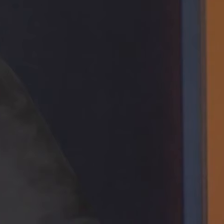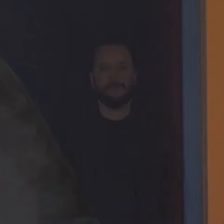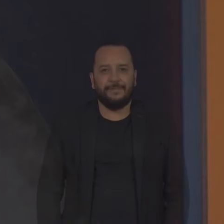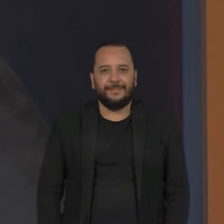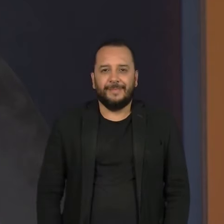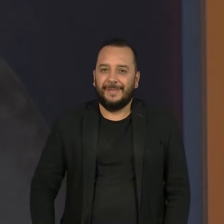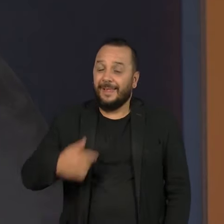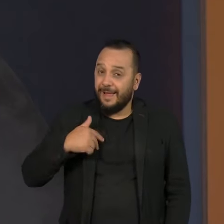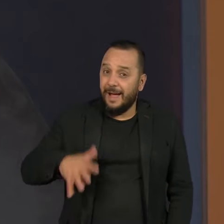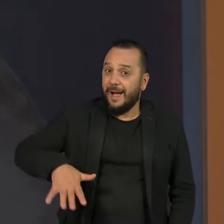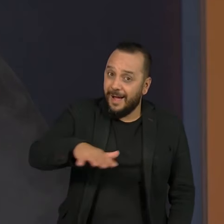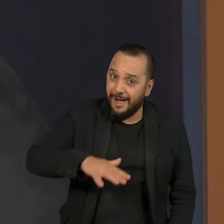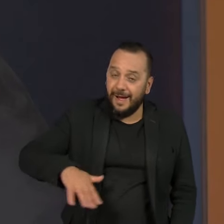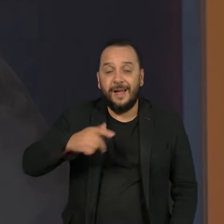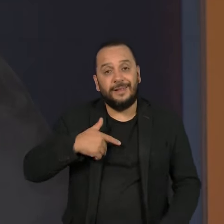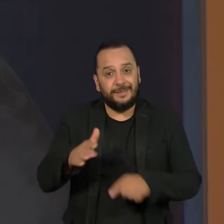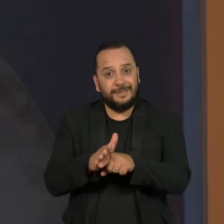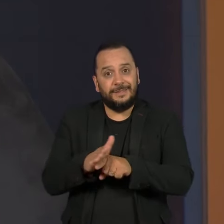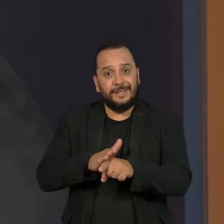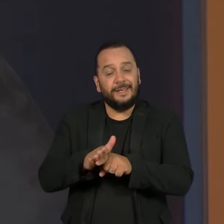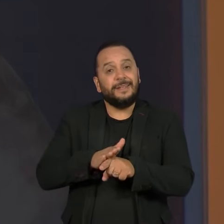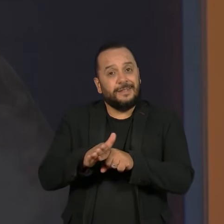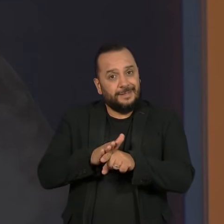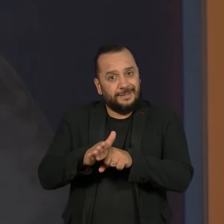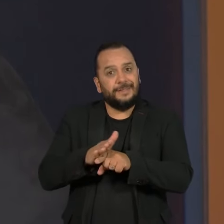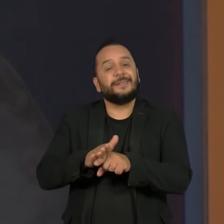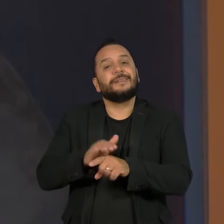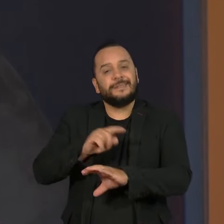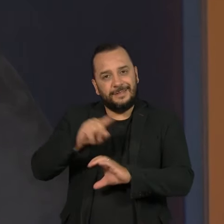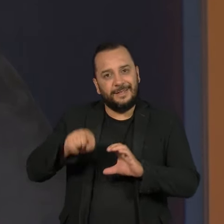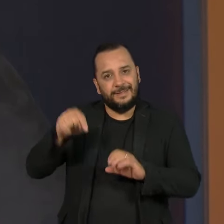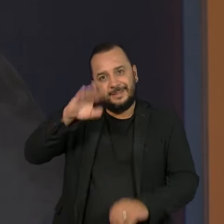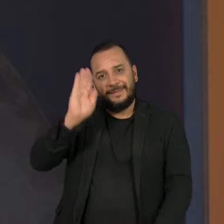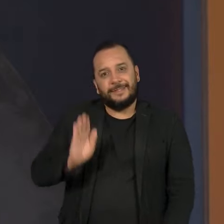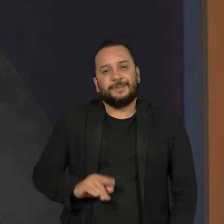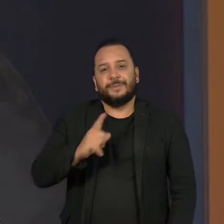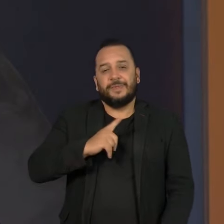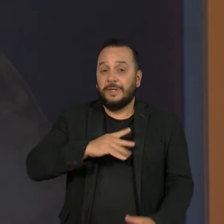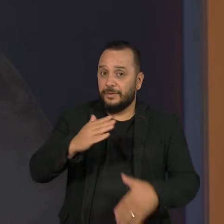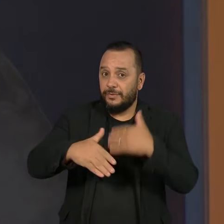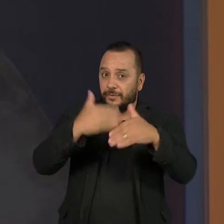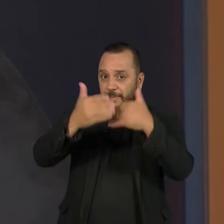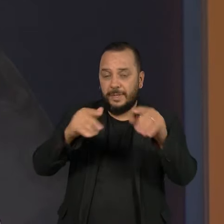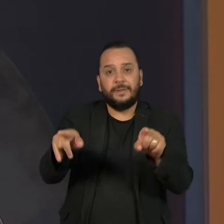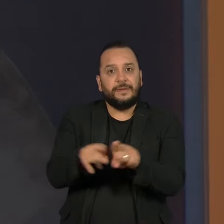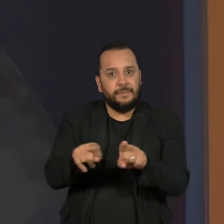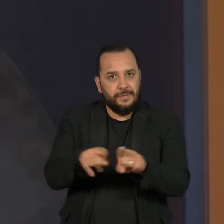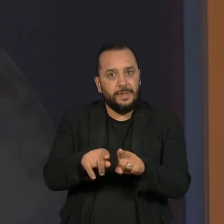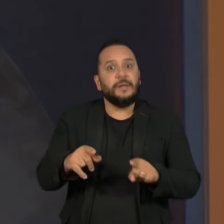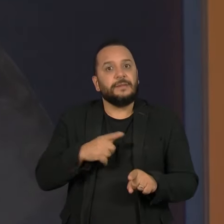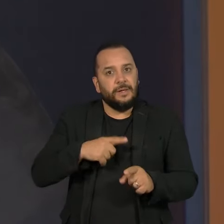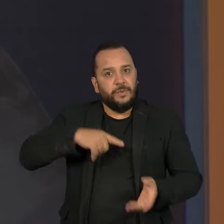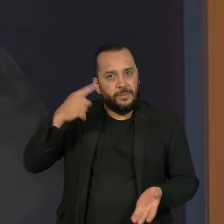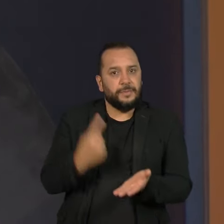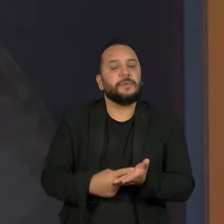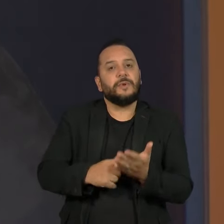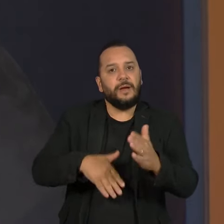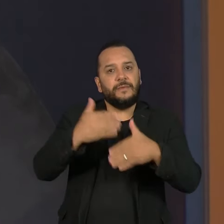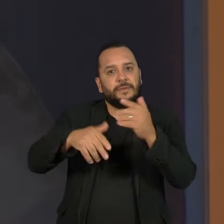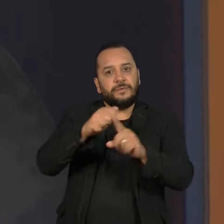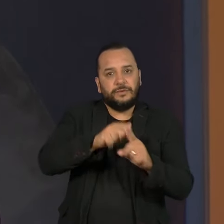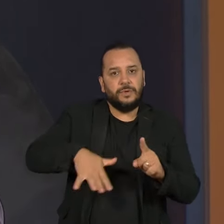As áreas da ciência e pesquisa no Brasil apresentam desenvolvimento e comprometimento com o avanço socioeconômico